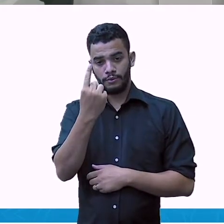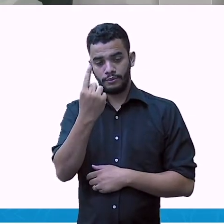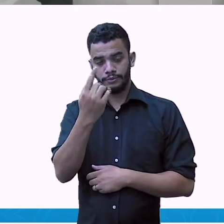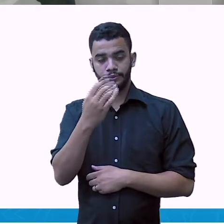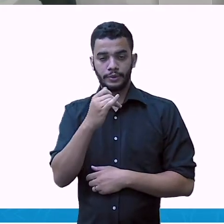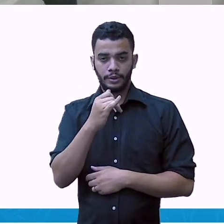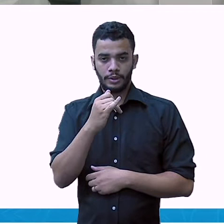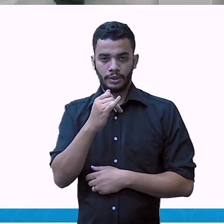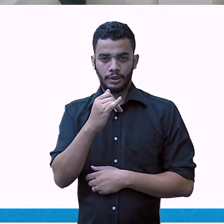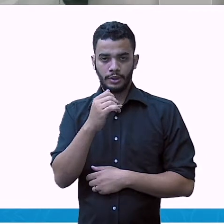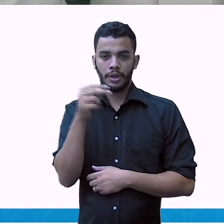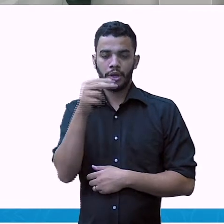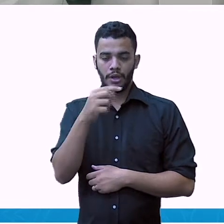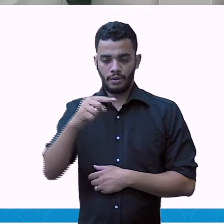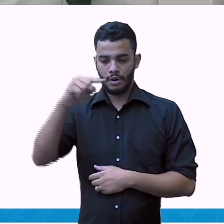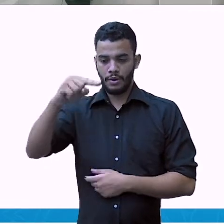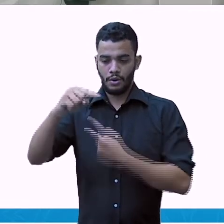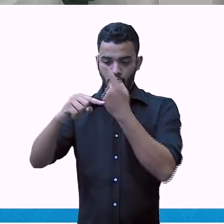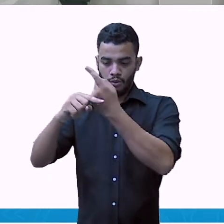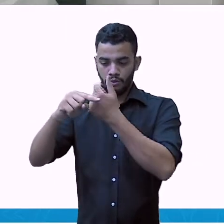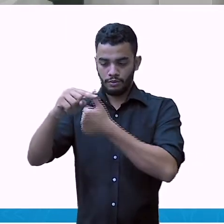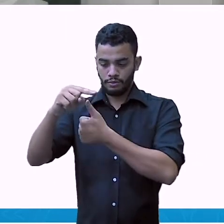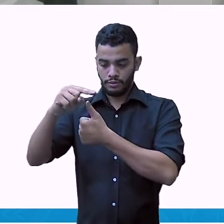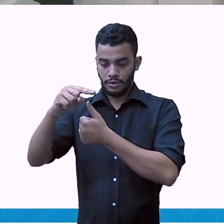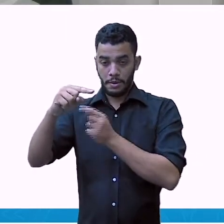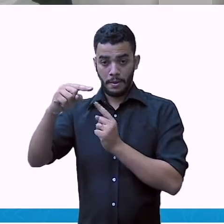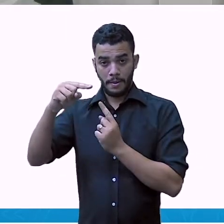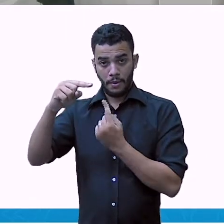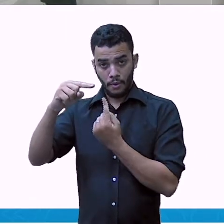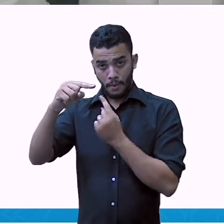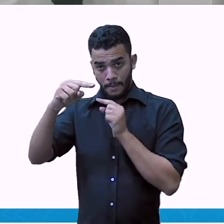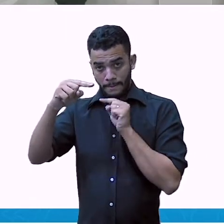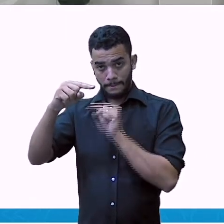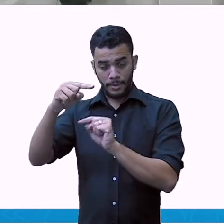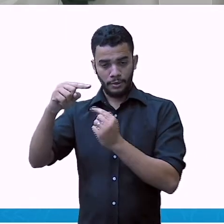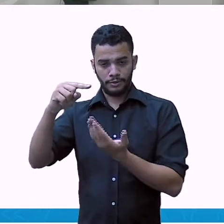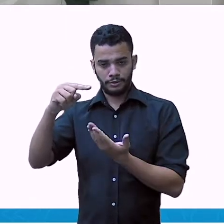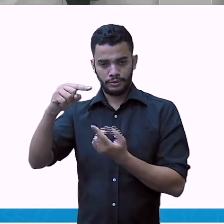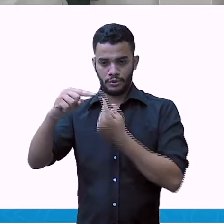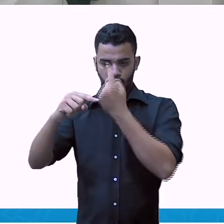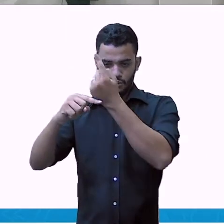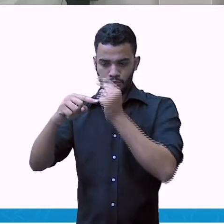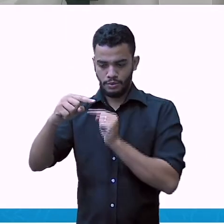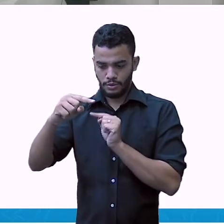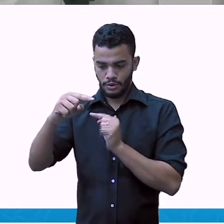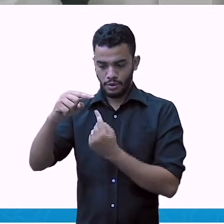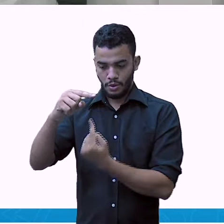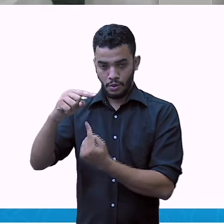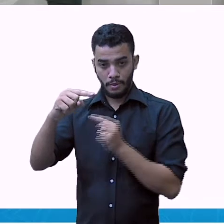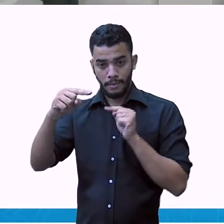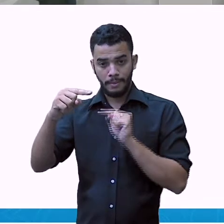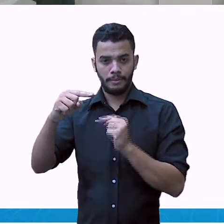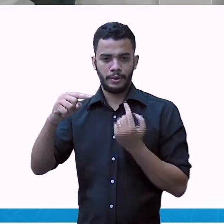dividida, representando aqui a minha parte pintada, de quanto? De 1000. E como eu